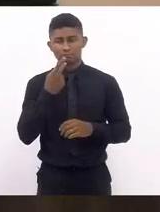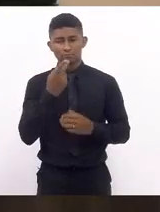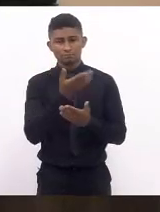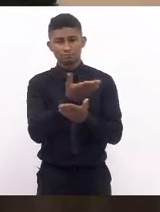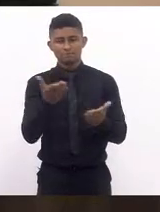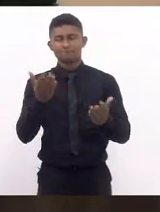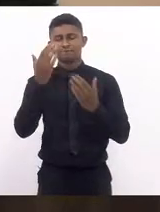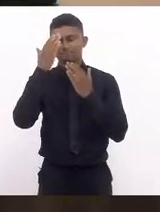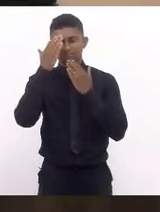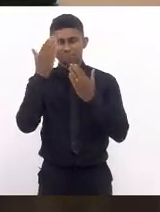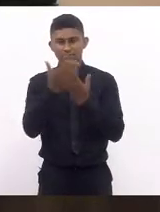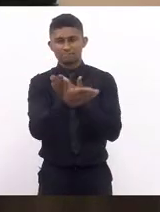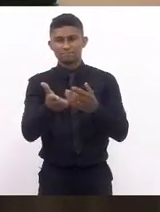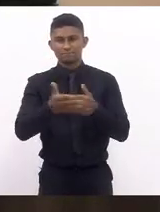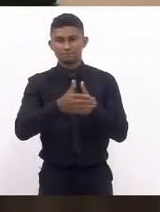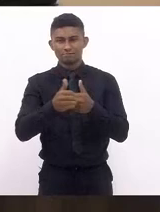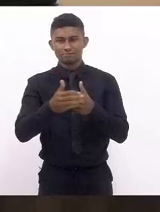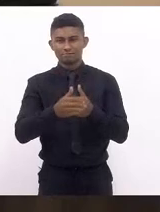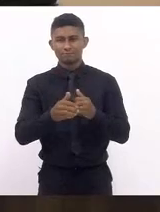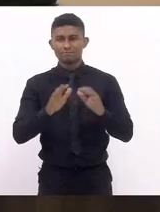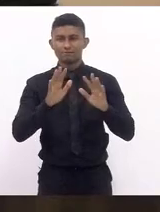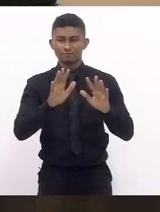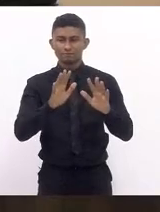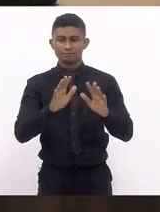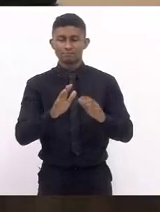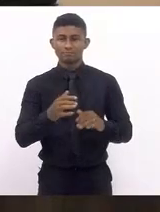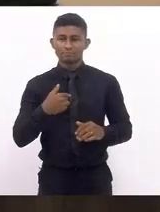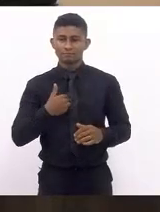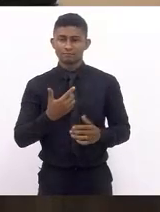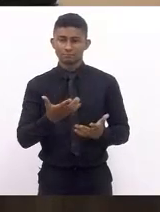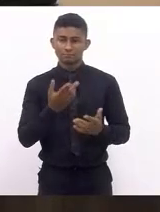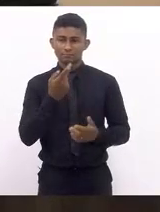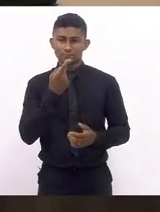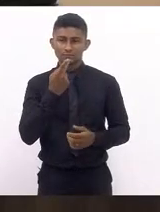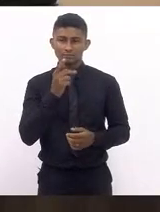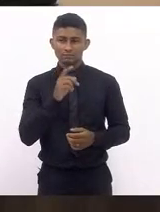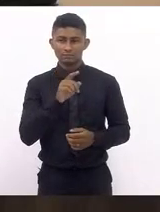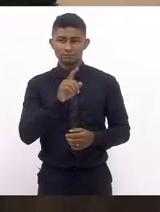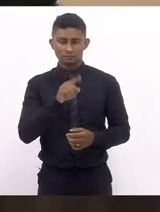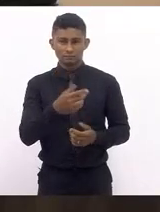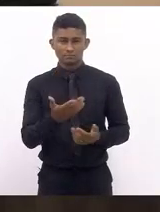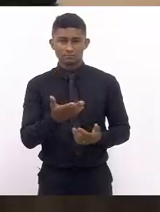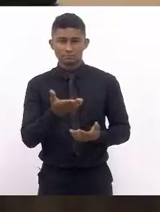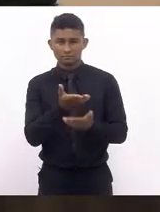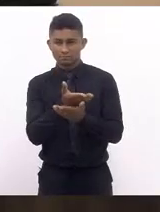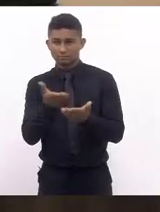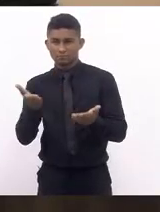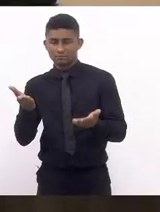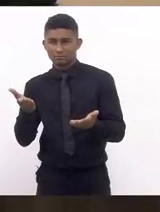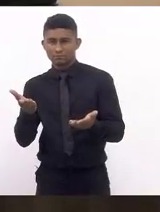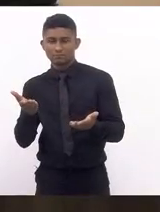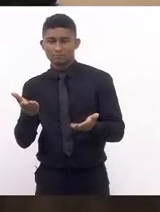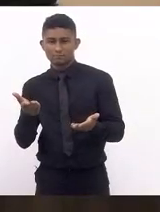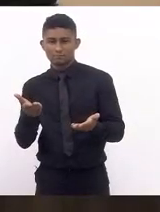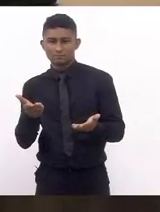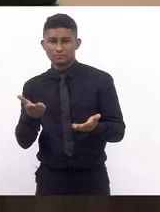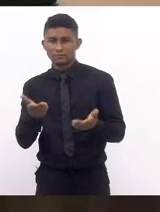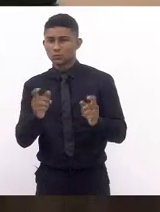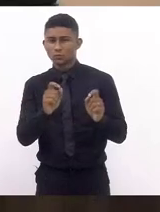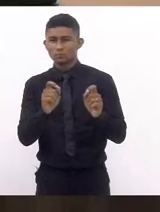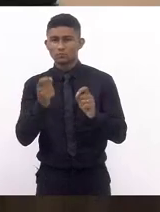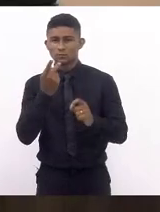que eu agradeço todo esse carinho de todo mundo mas eu queria fazer uma observação especial sem querer desmerecer os companheiros nem me próprio